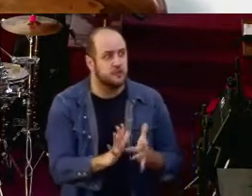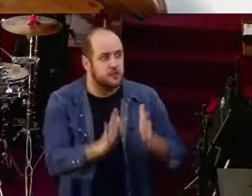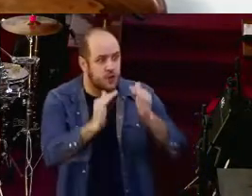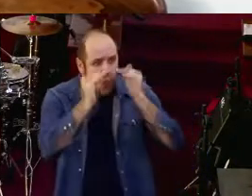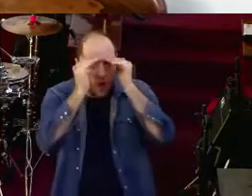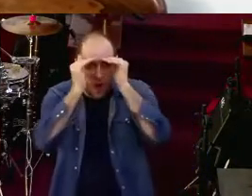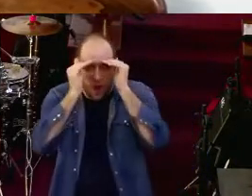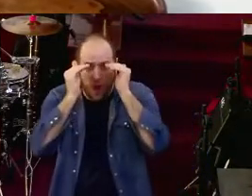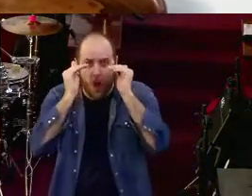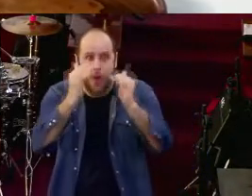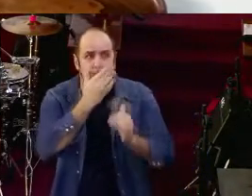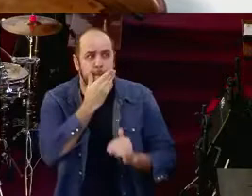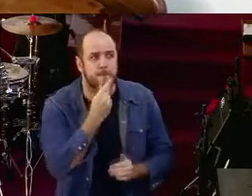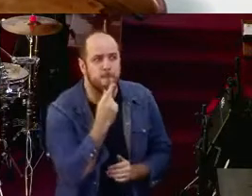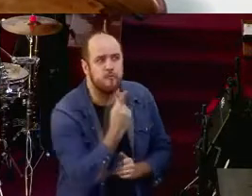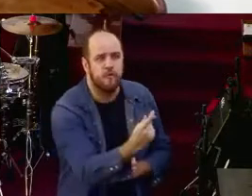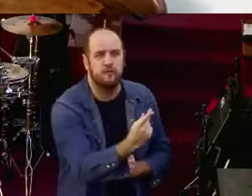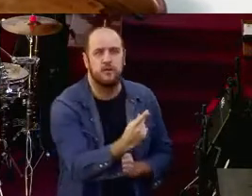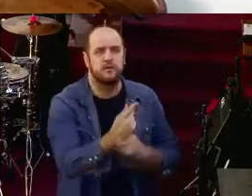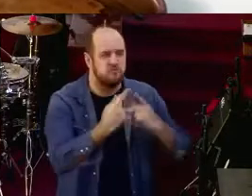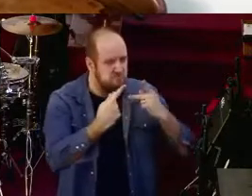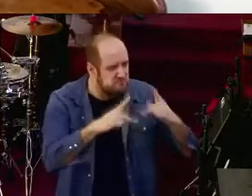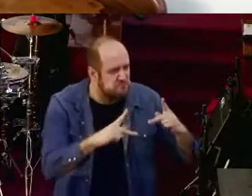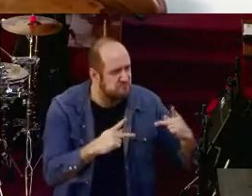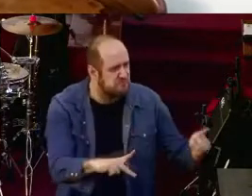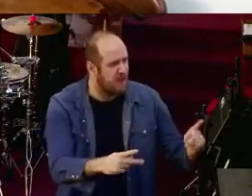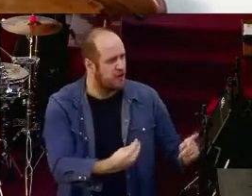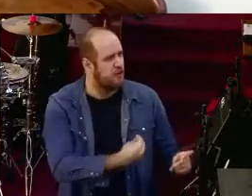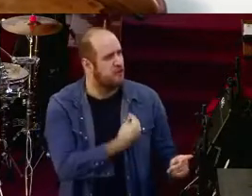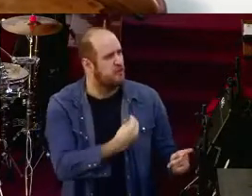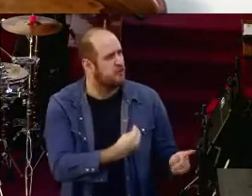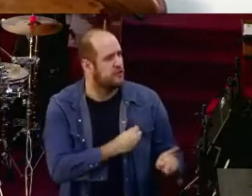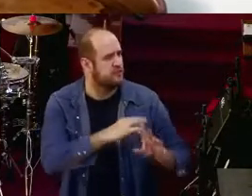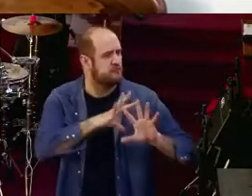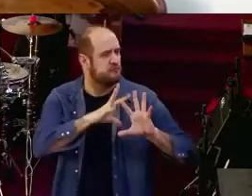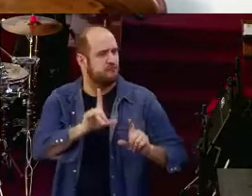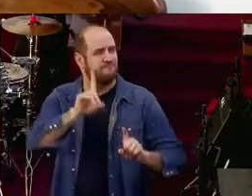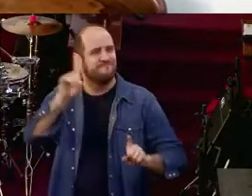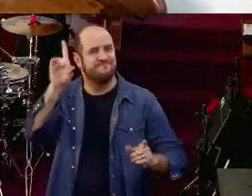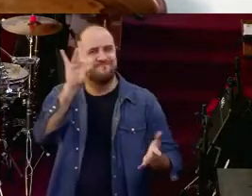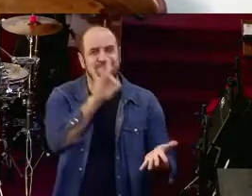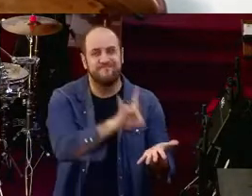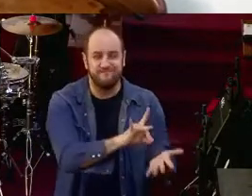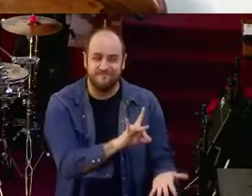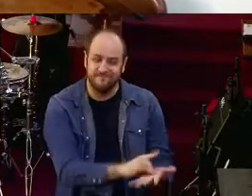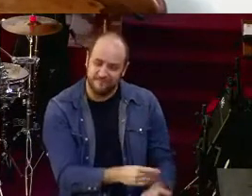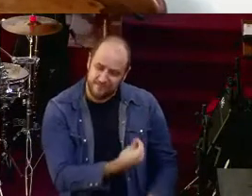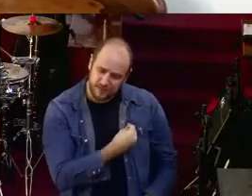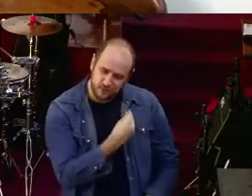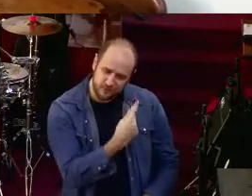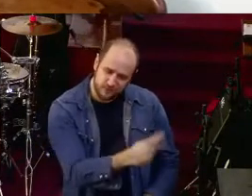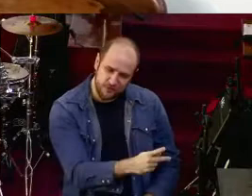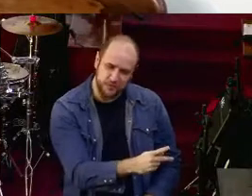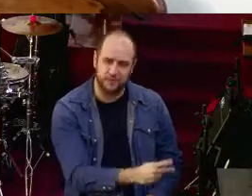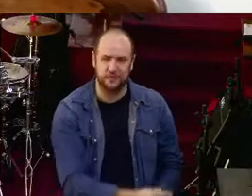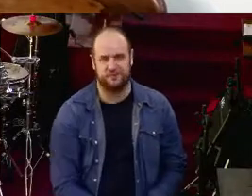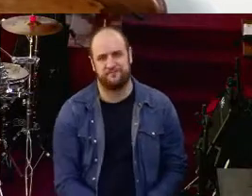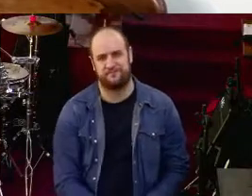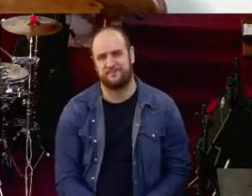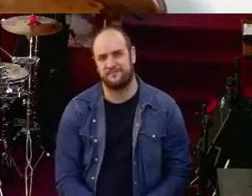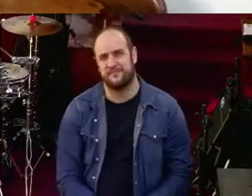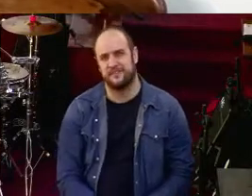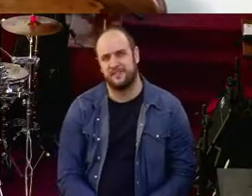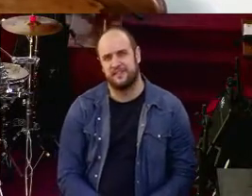obediência prega e vive as verdades de Deus. Então essa segunda certeza